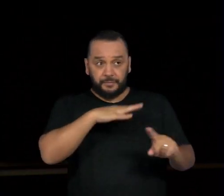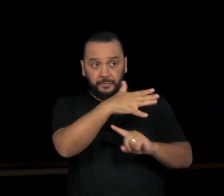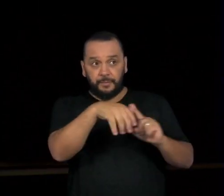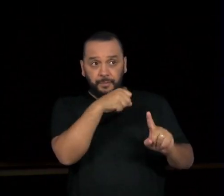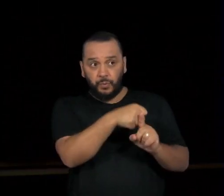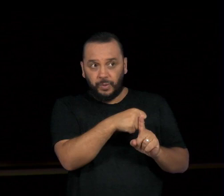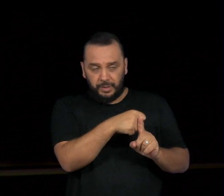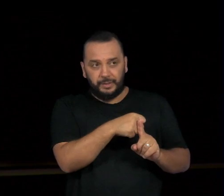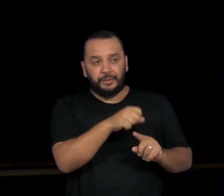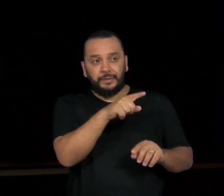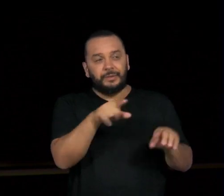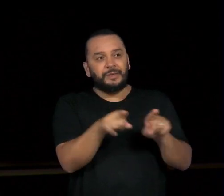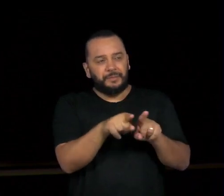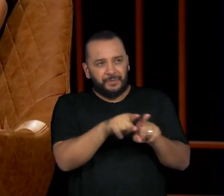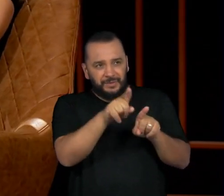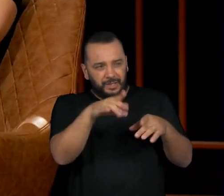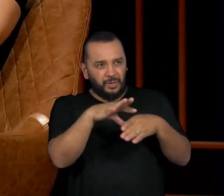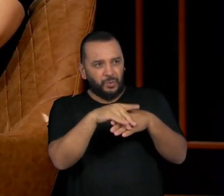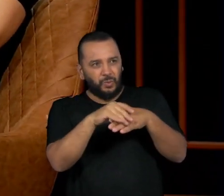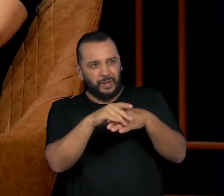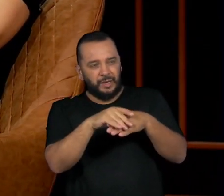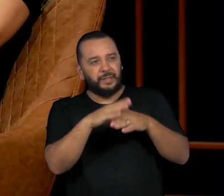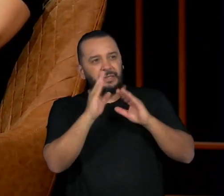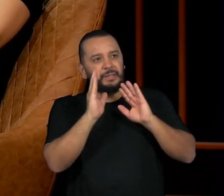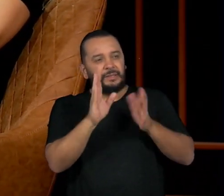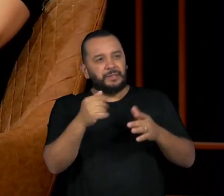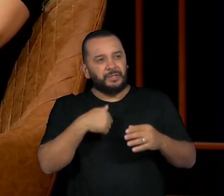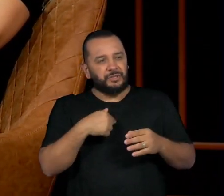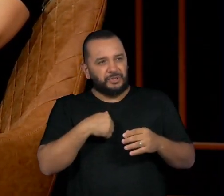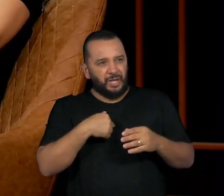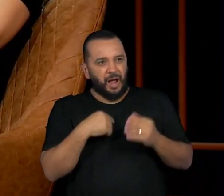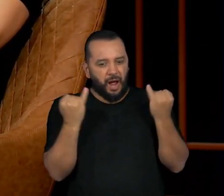bulimia... Sim, sim, foi. Eu tive uma bulimia.